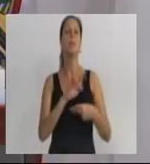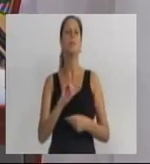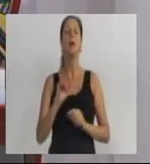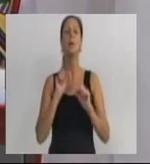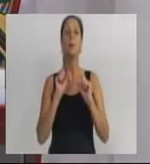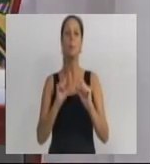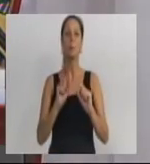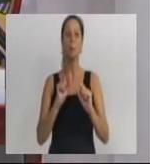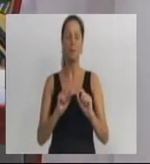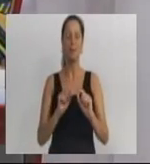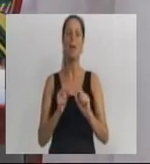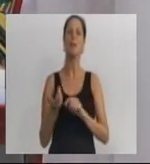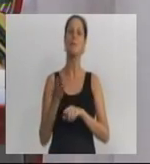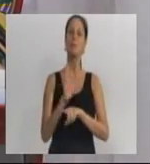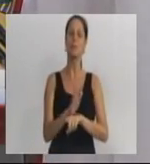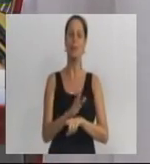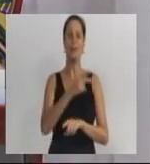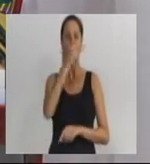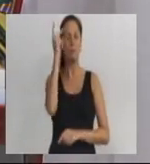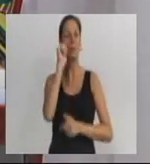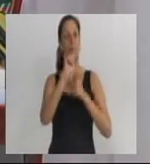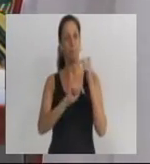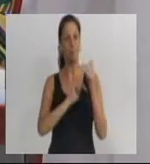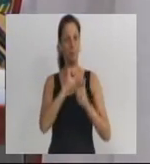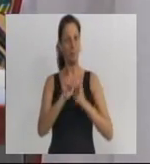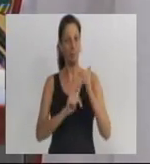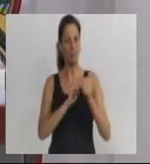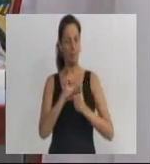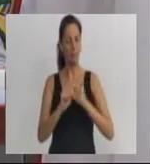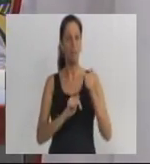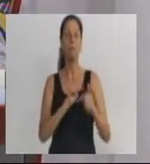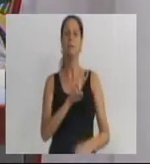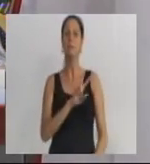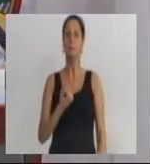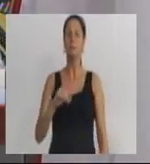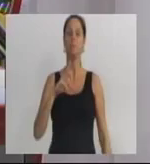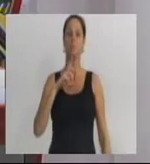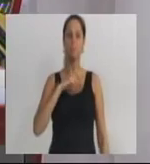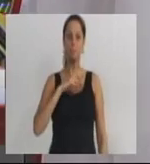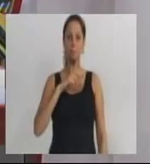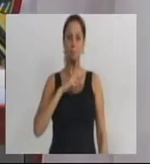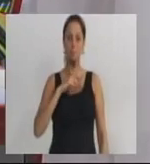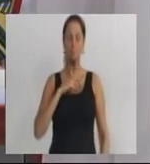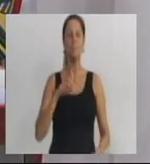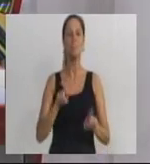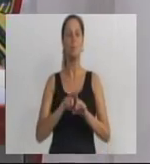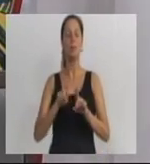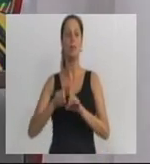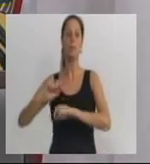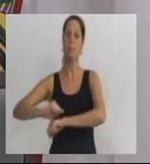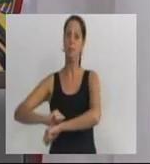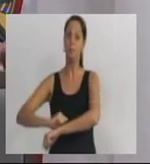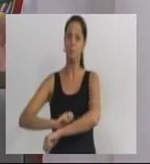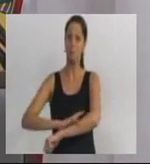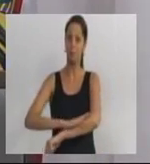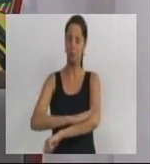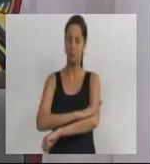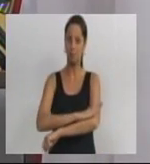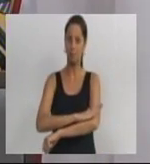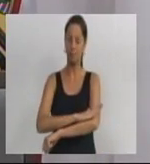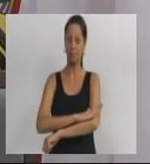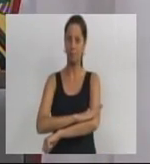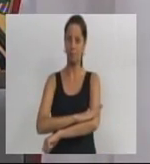nosso trabalhador, porque vamos ter ali alguns pavimentos, a pavimentação também não